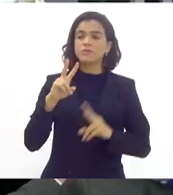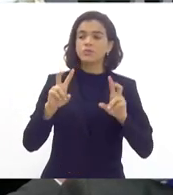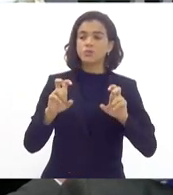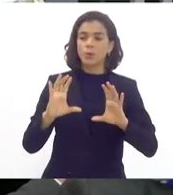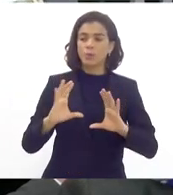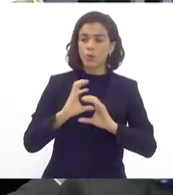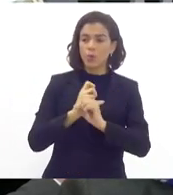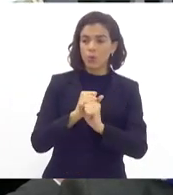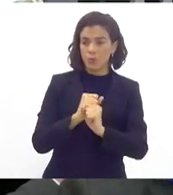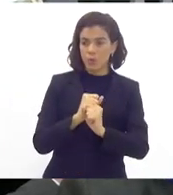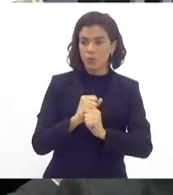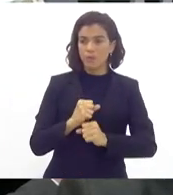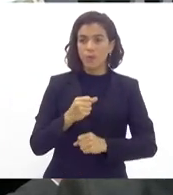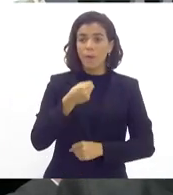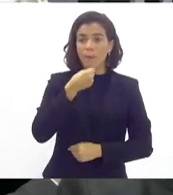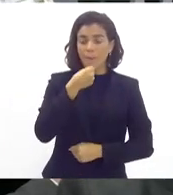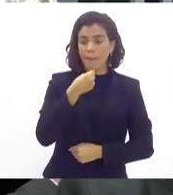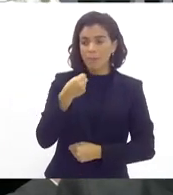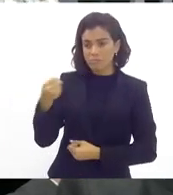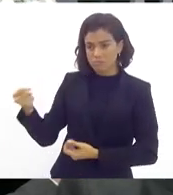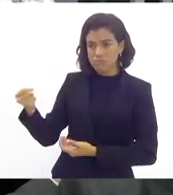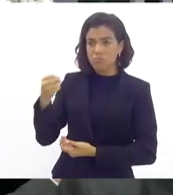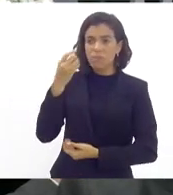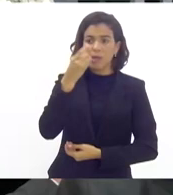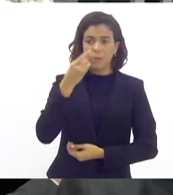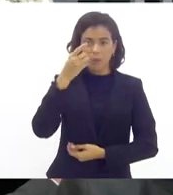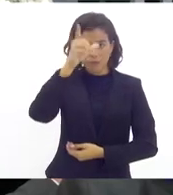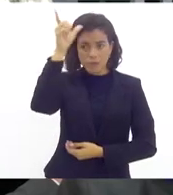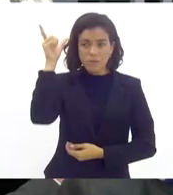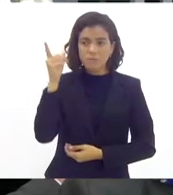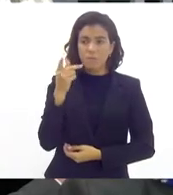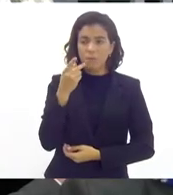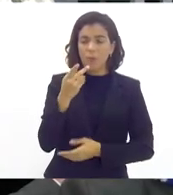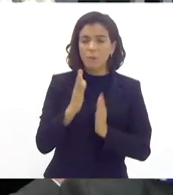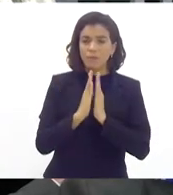específico do Rio de Janeiro. Põe o microfone aqui para o deputado Luiz Paulo, por favor.